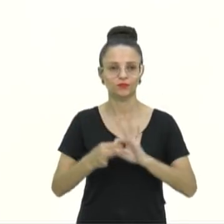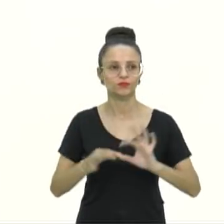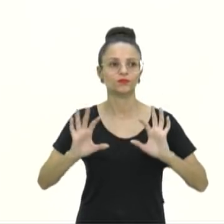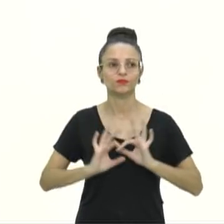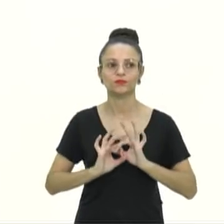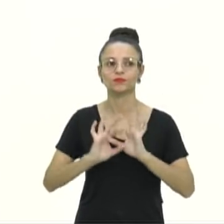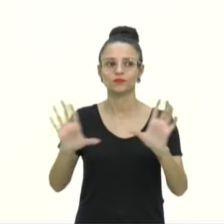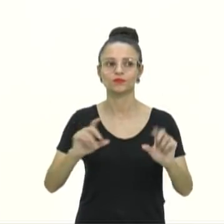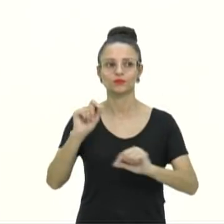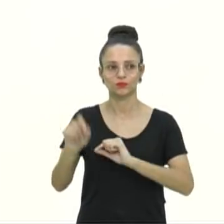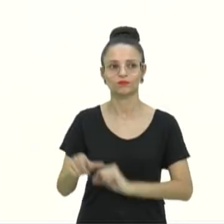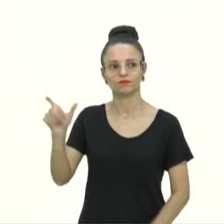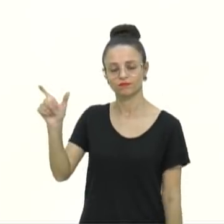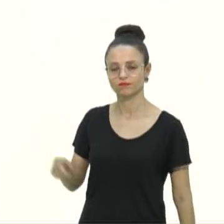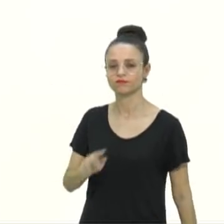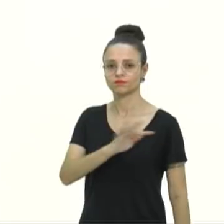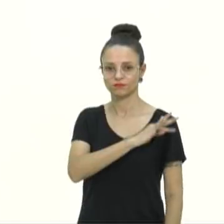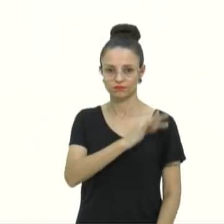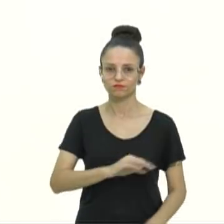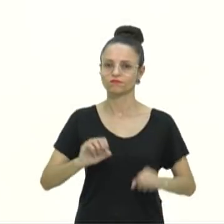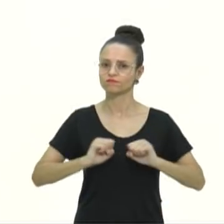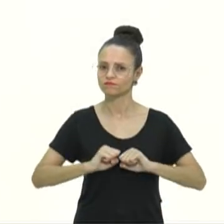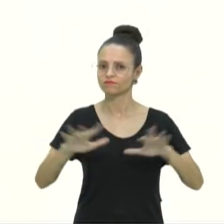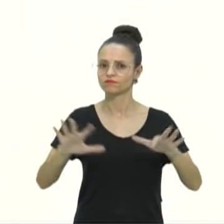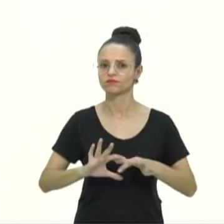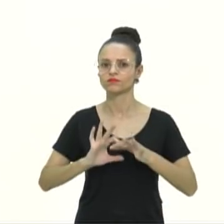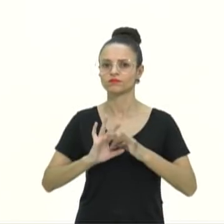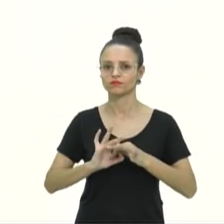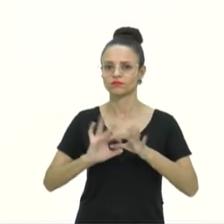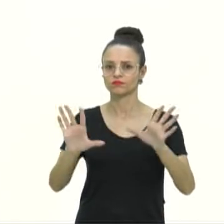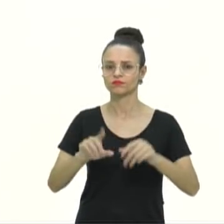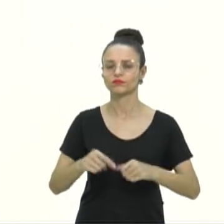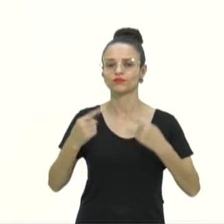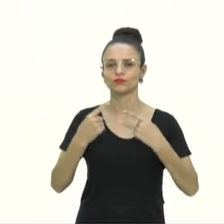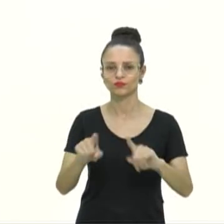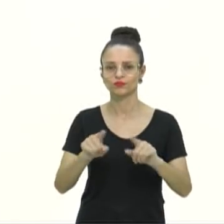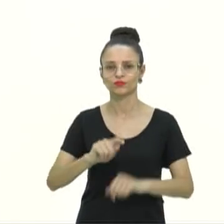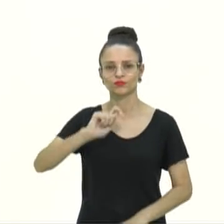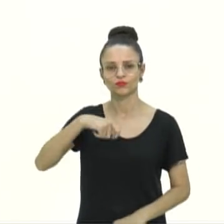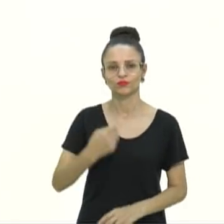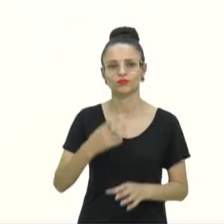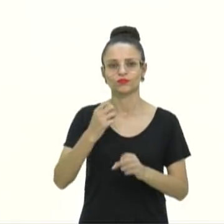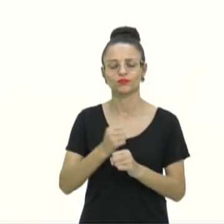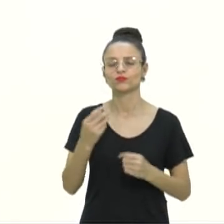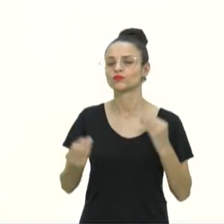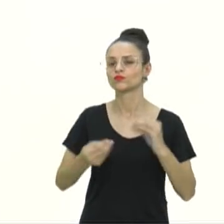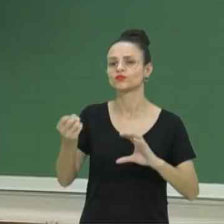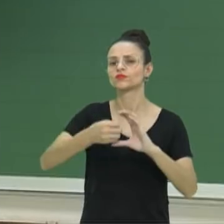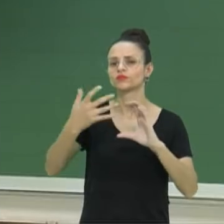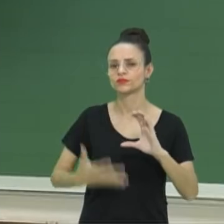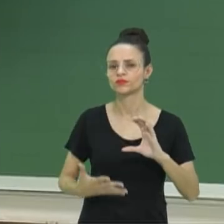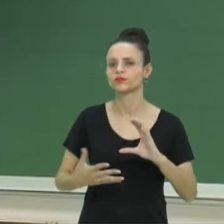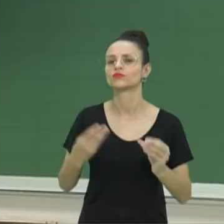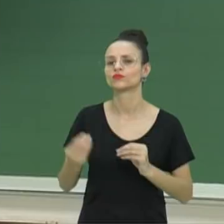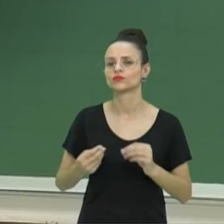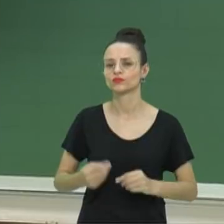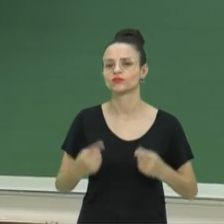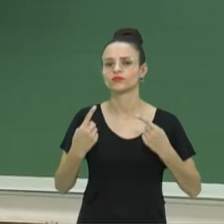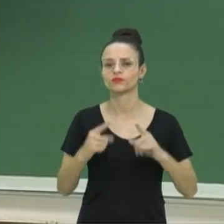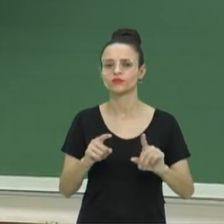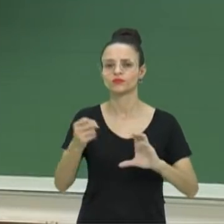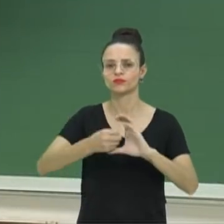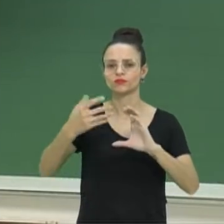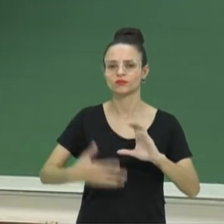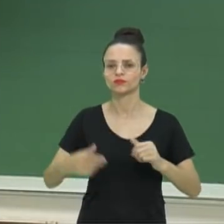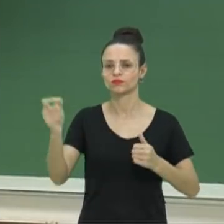olímpicas, é permitido que o técnico lance um desafio sobre as pontuações. Como isso se caracteriza? Então, como que vai caracterizar o